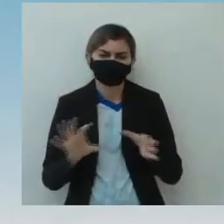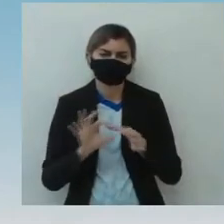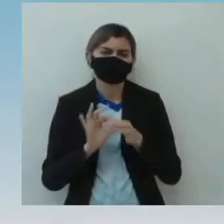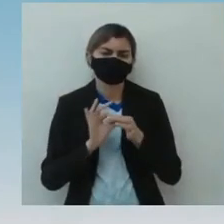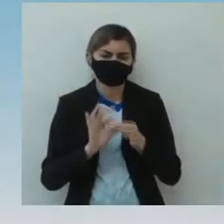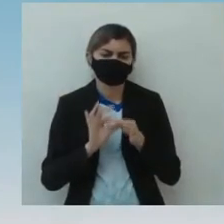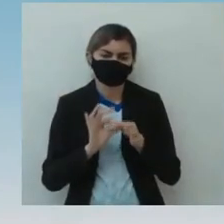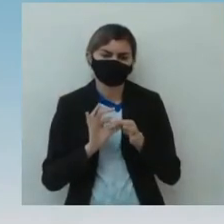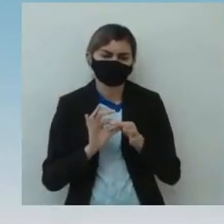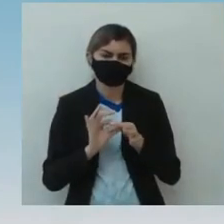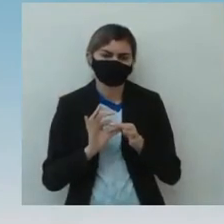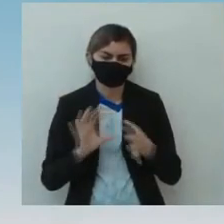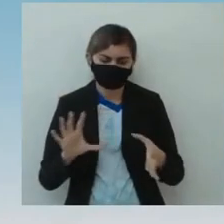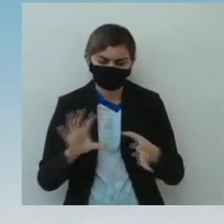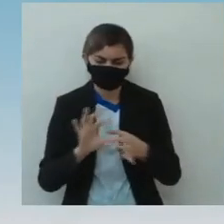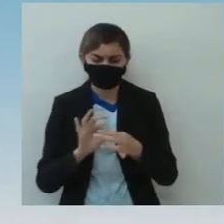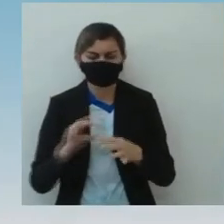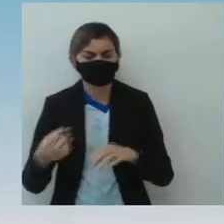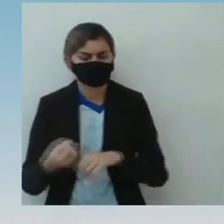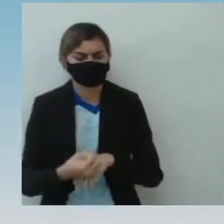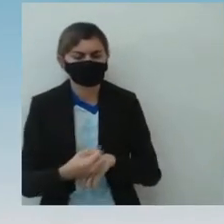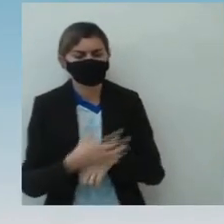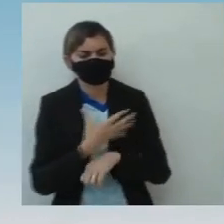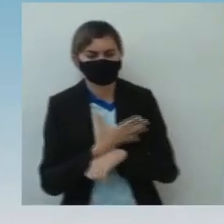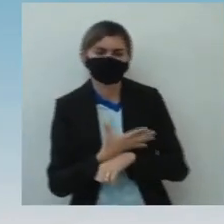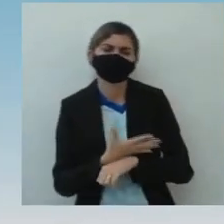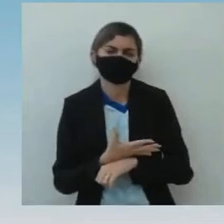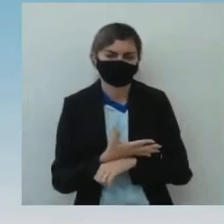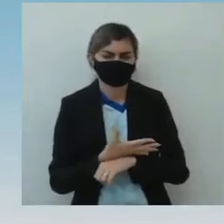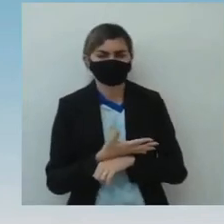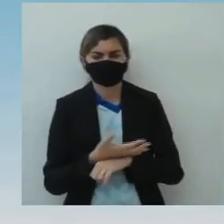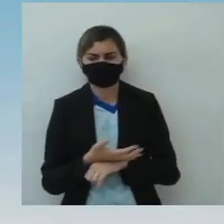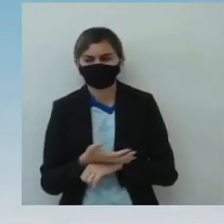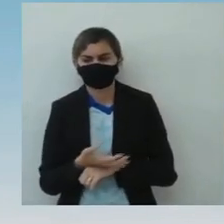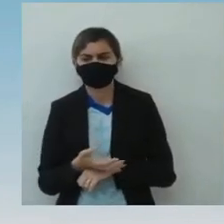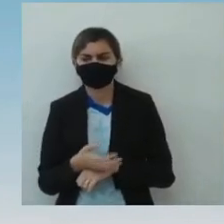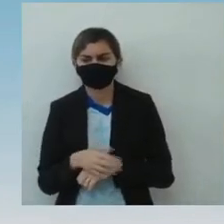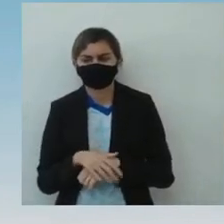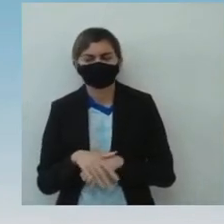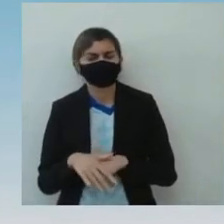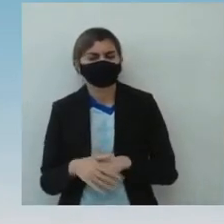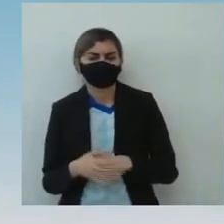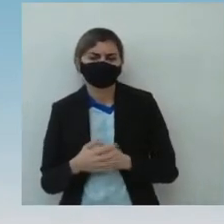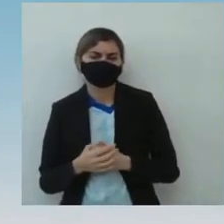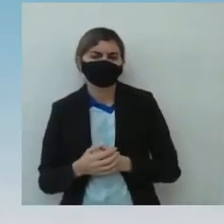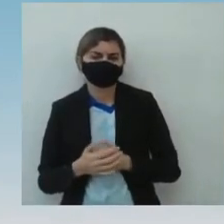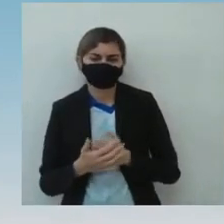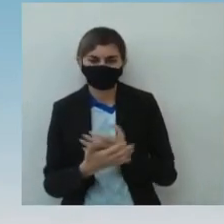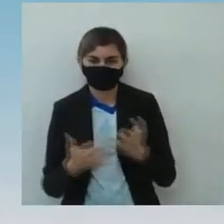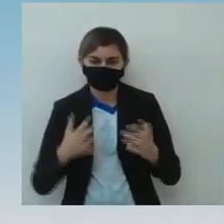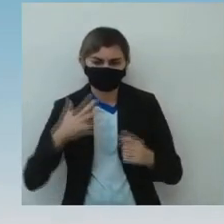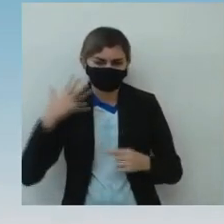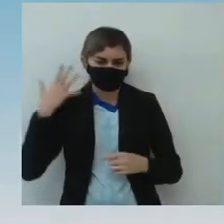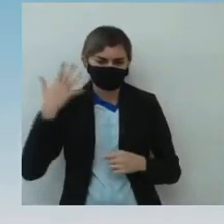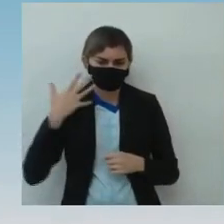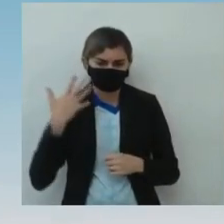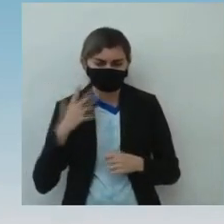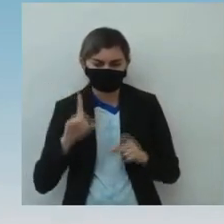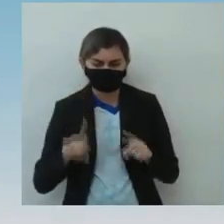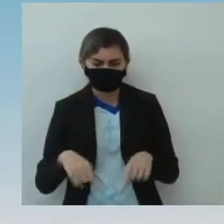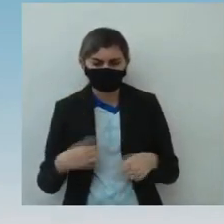laço né leva nacional leckerz e Cold Winter Light On the Scene as palestras